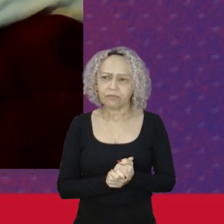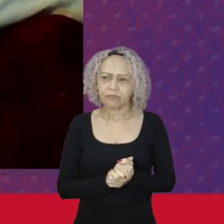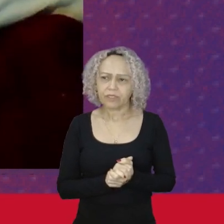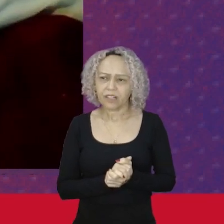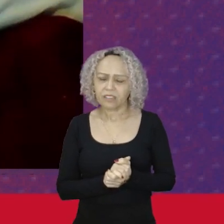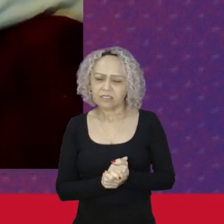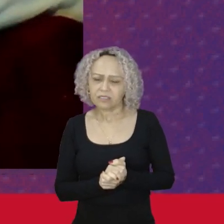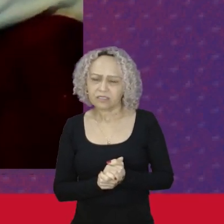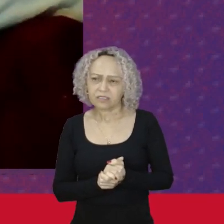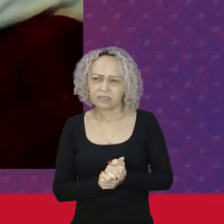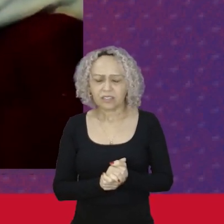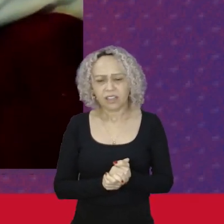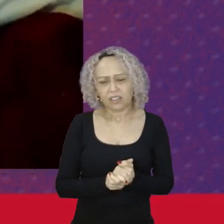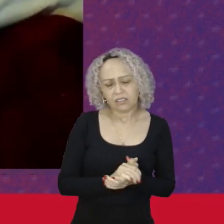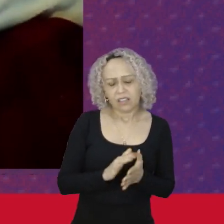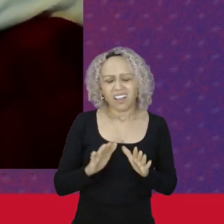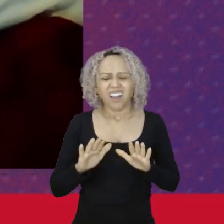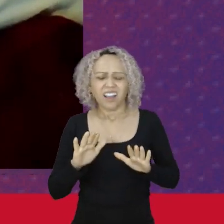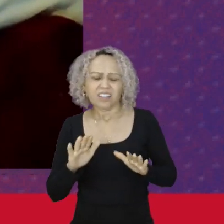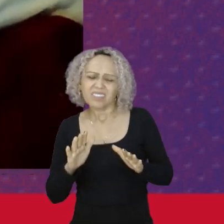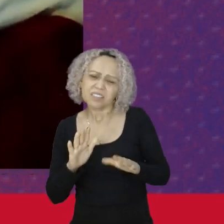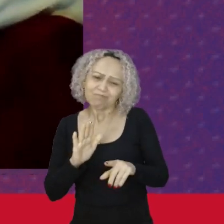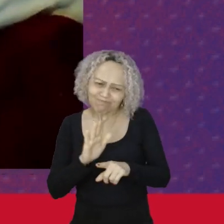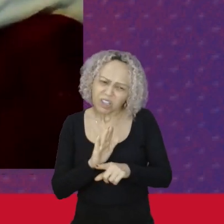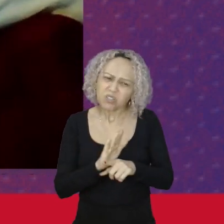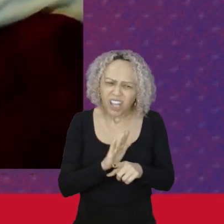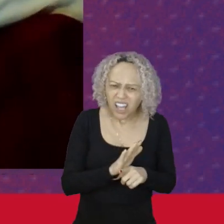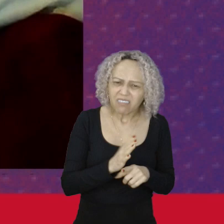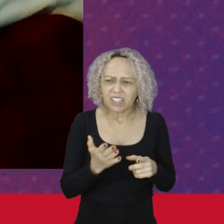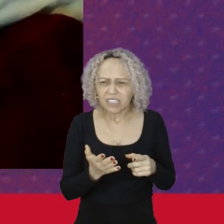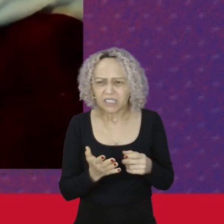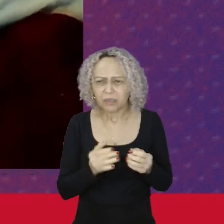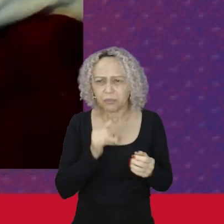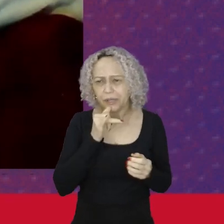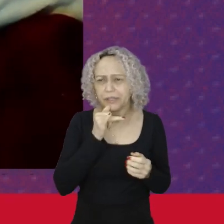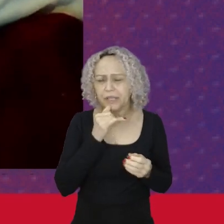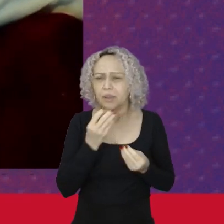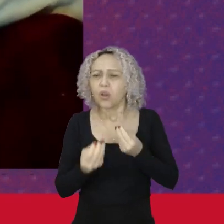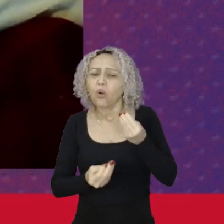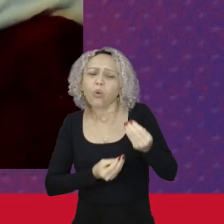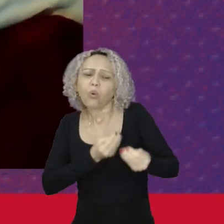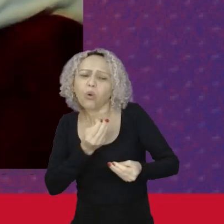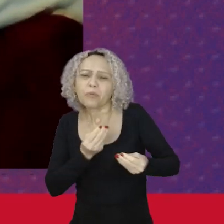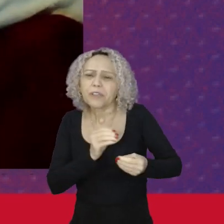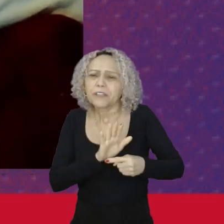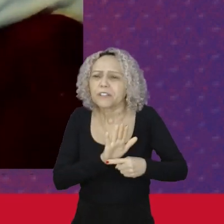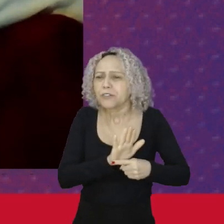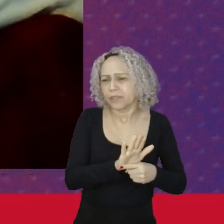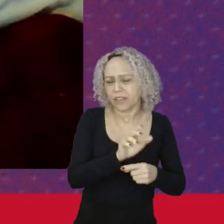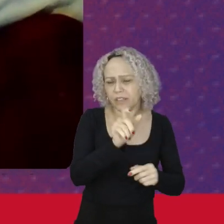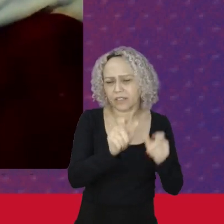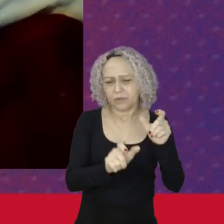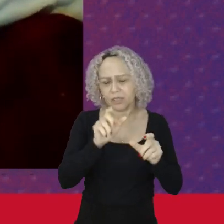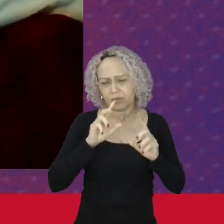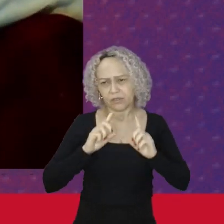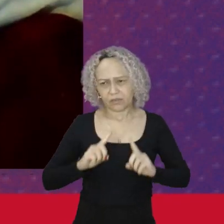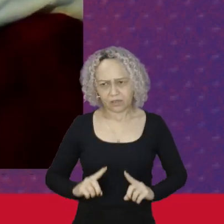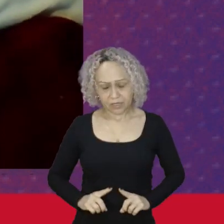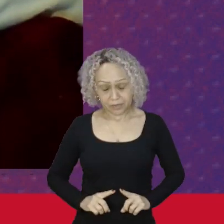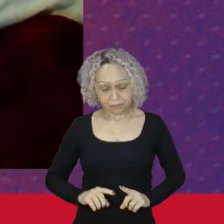alguma ação de remediação. Então, que tipos de ação de remediação? Na área da